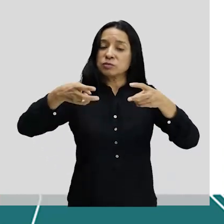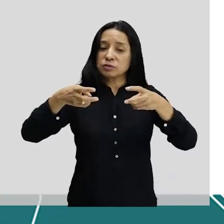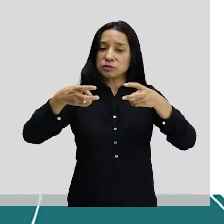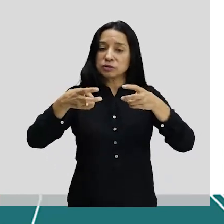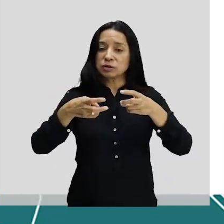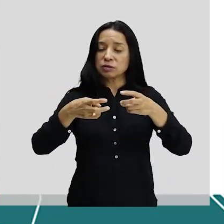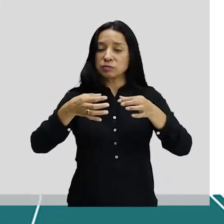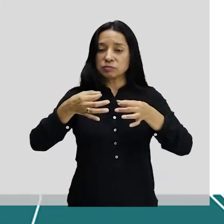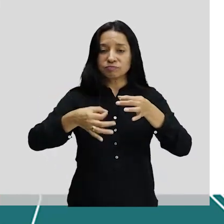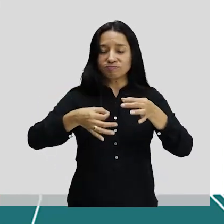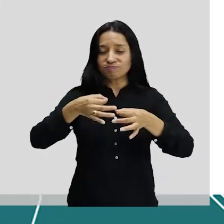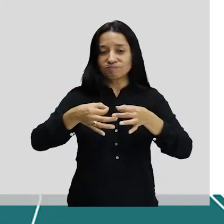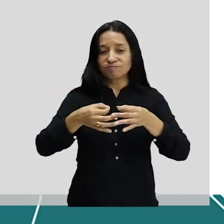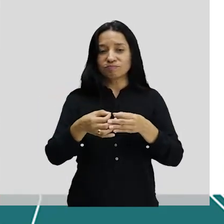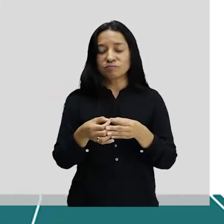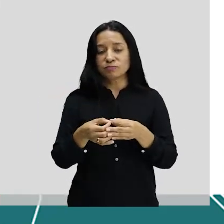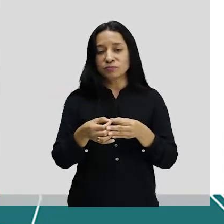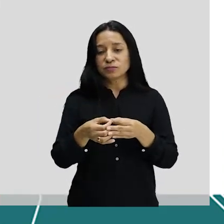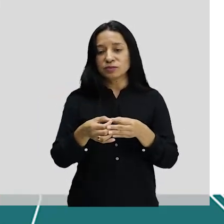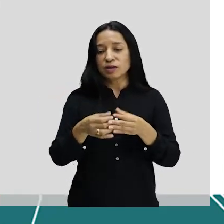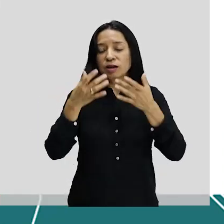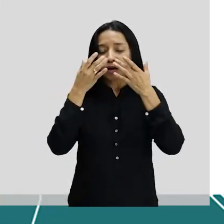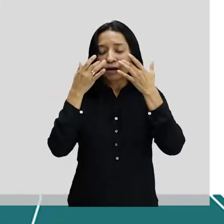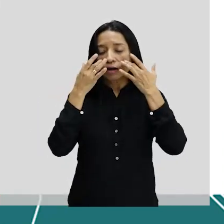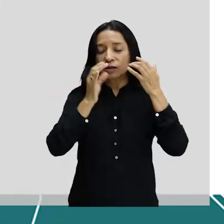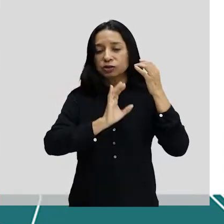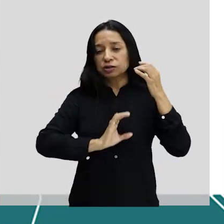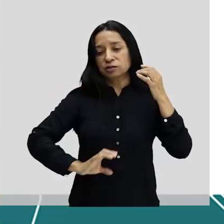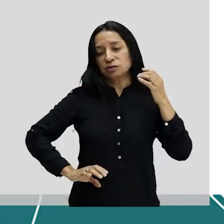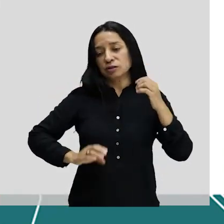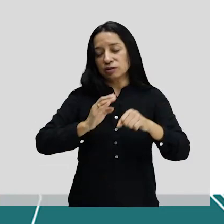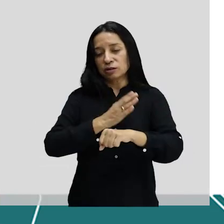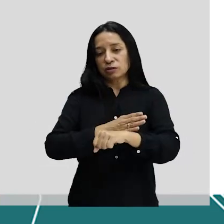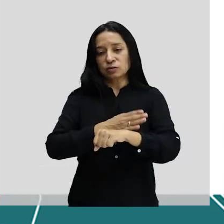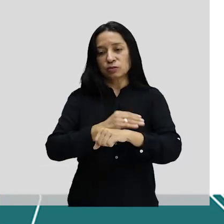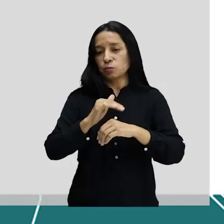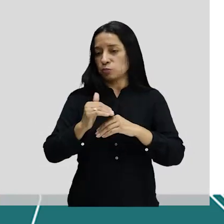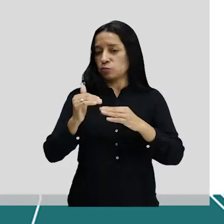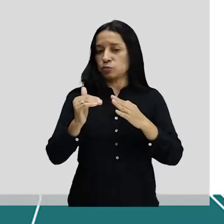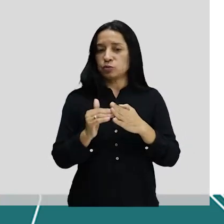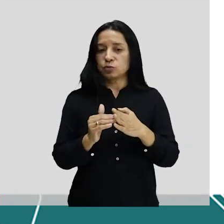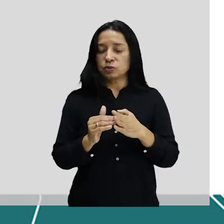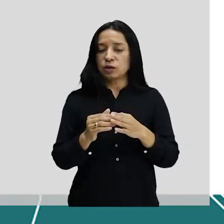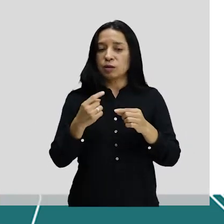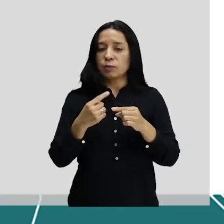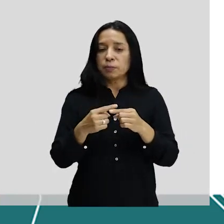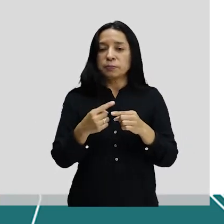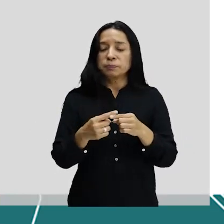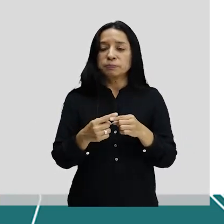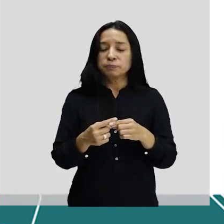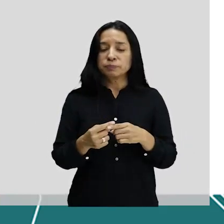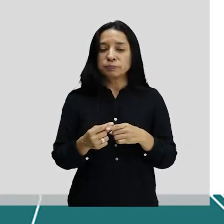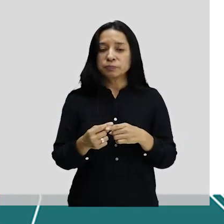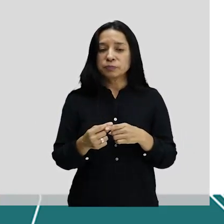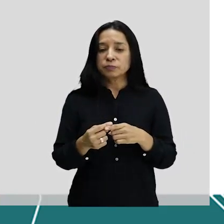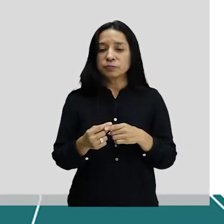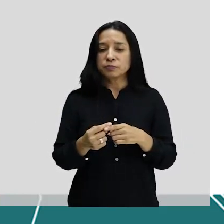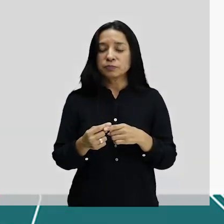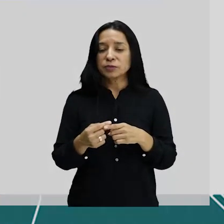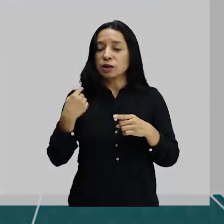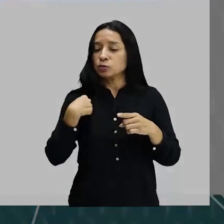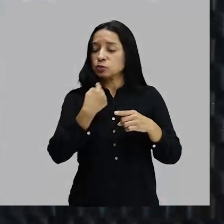é justamente aí que a arte cristã, na Idade Média, toda toma conta. Por causa disso, que os nossas